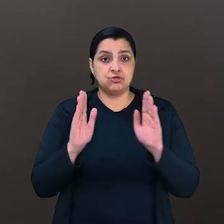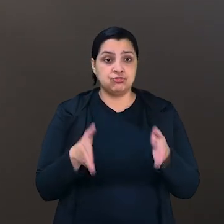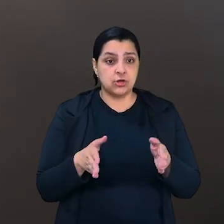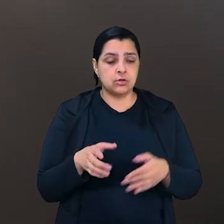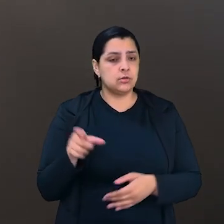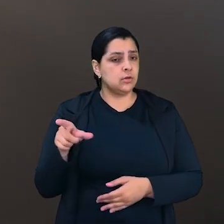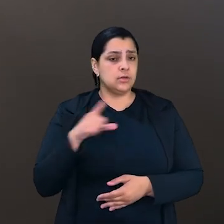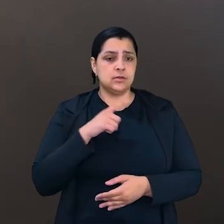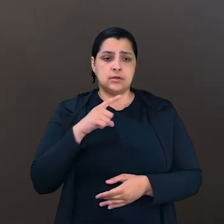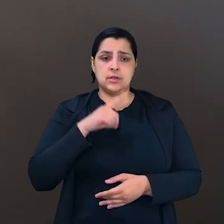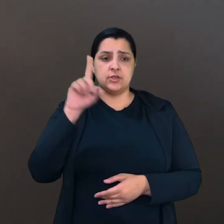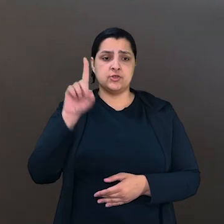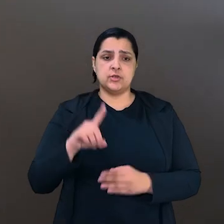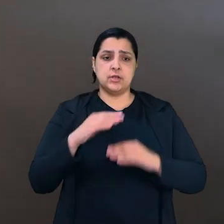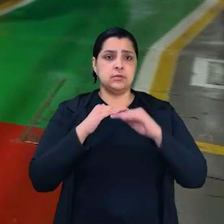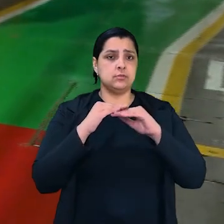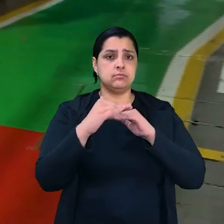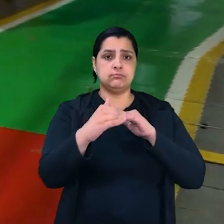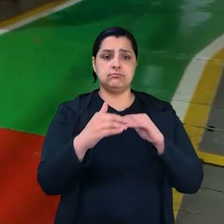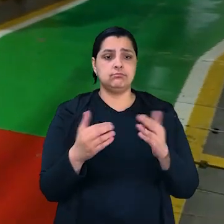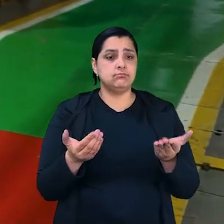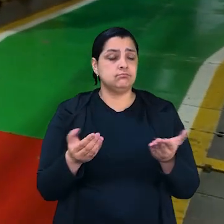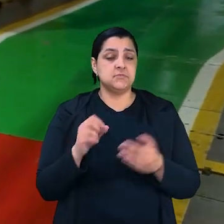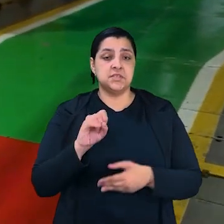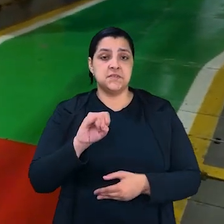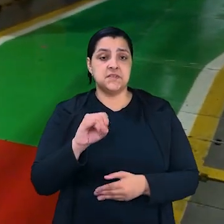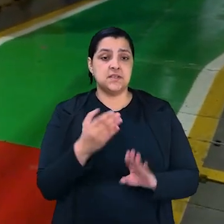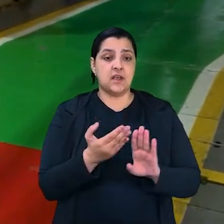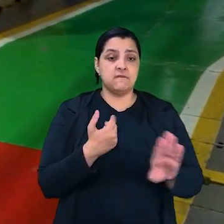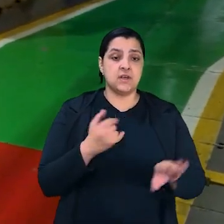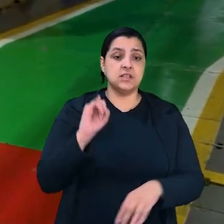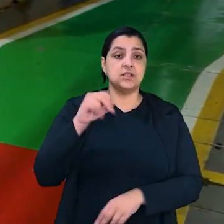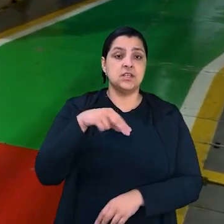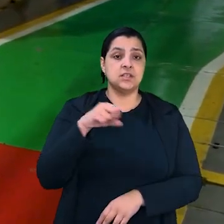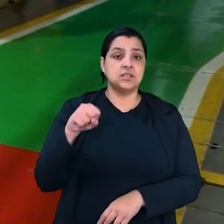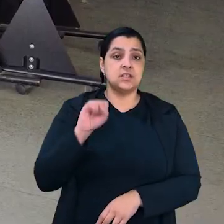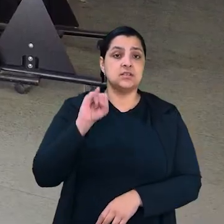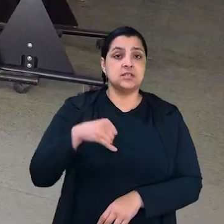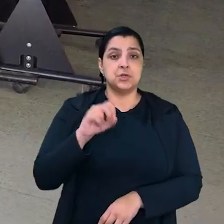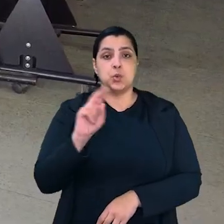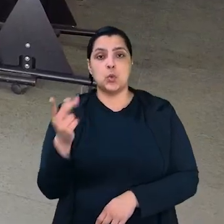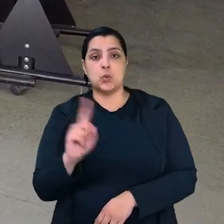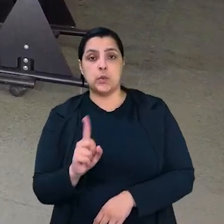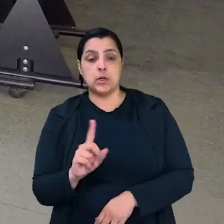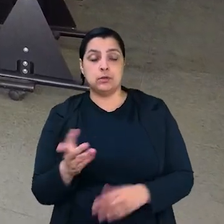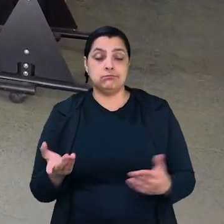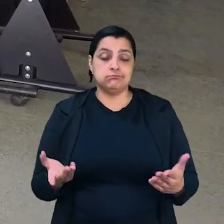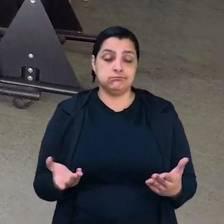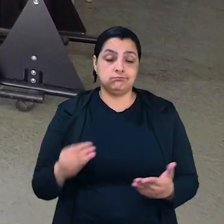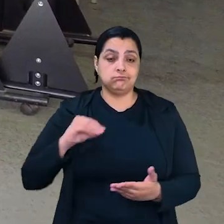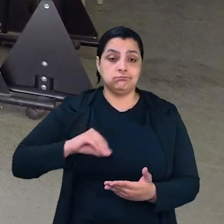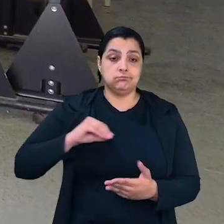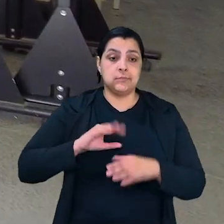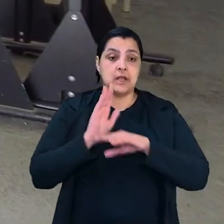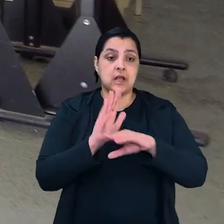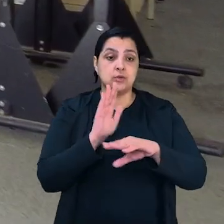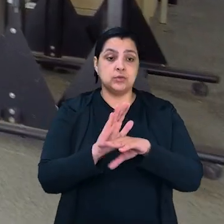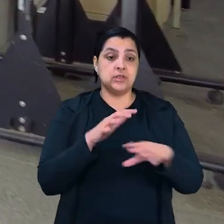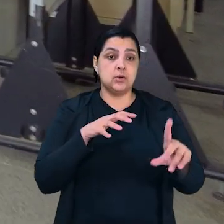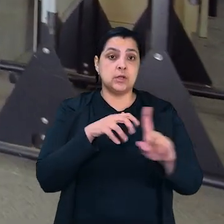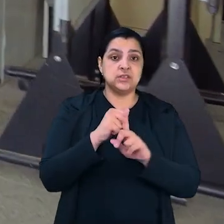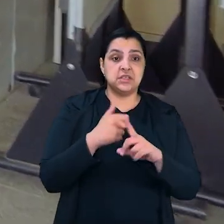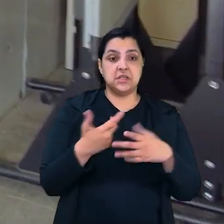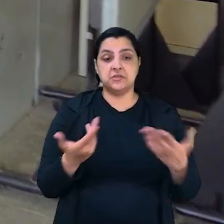trabalho, o empregado tem direito à estabilidade, independentemente do afastamento previdenciário ou do recebimento